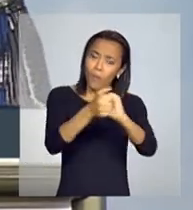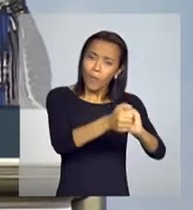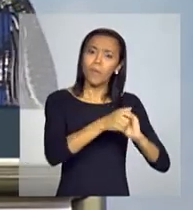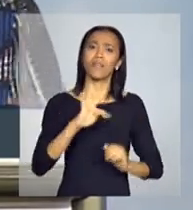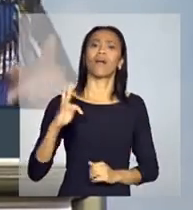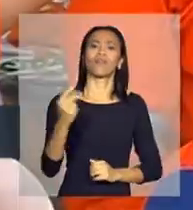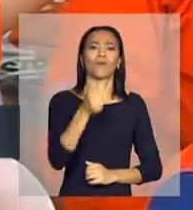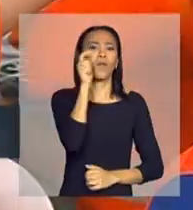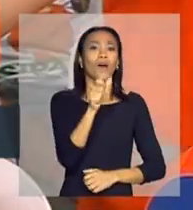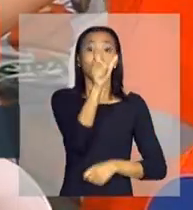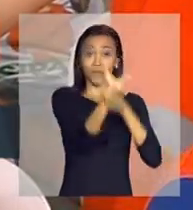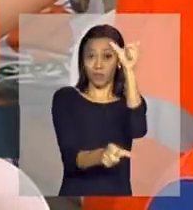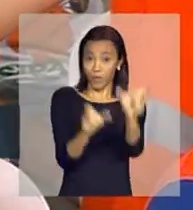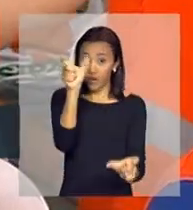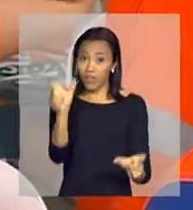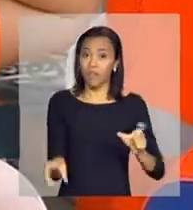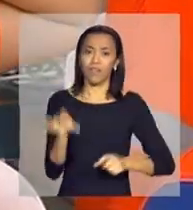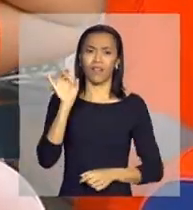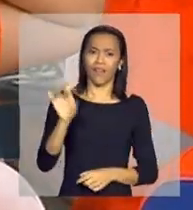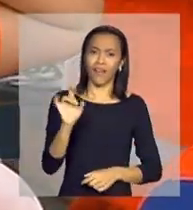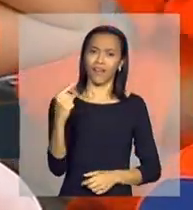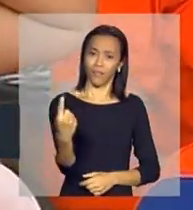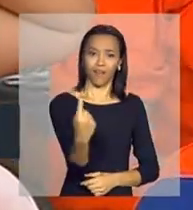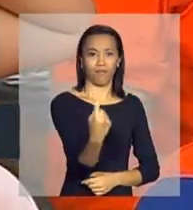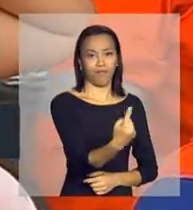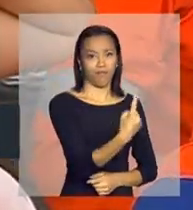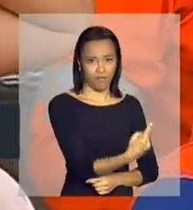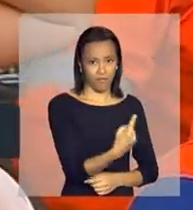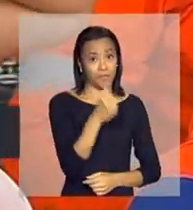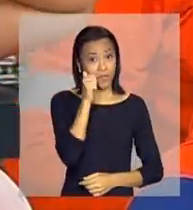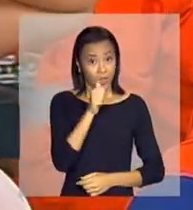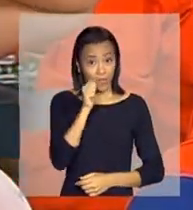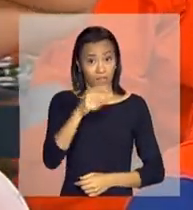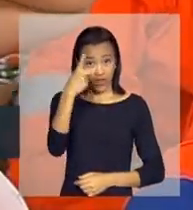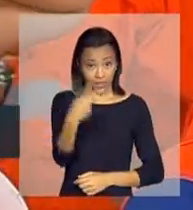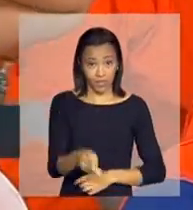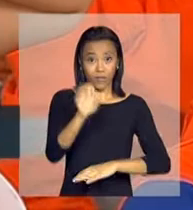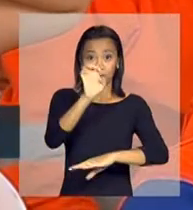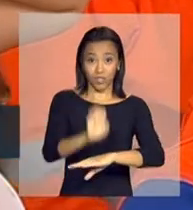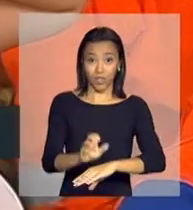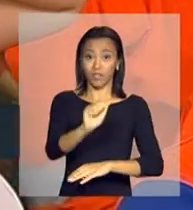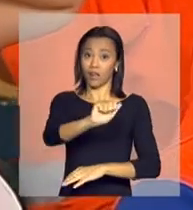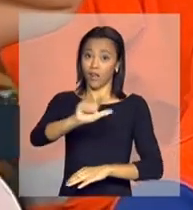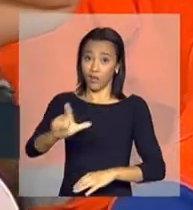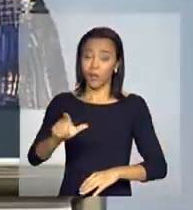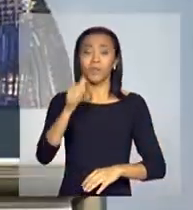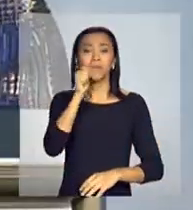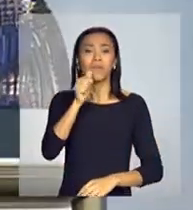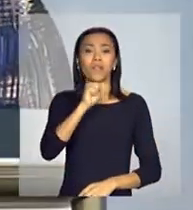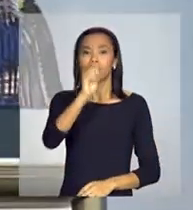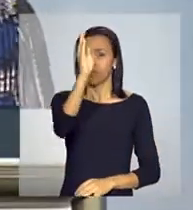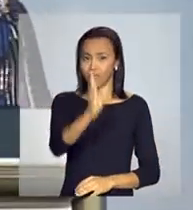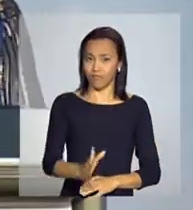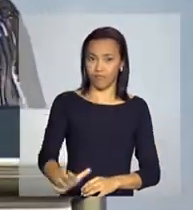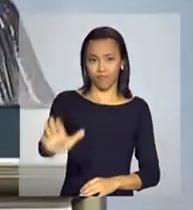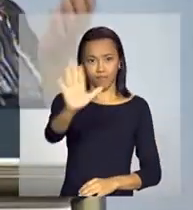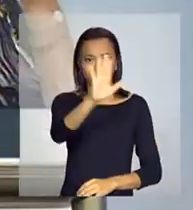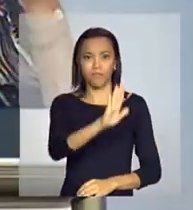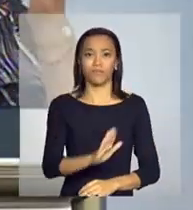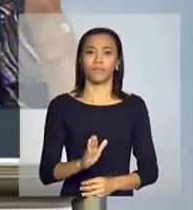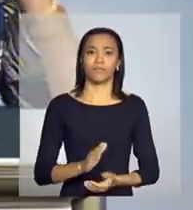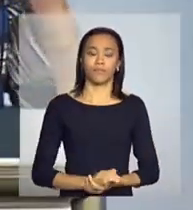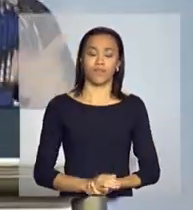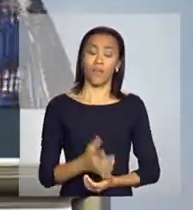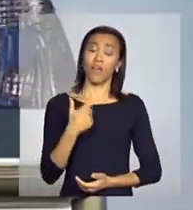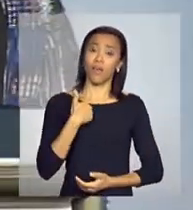presentes. A cada uma das mulheres alagoanas, das mulheres brasileiras,